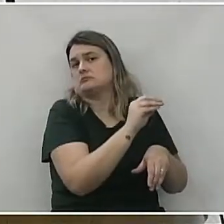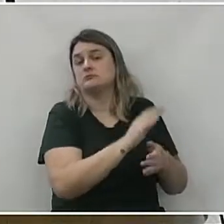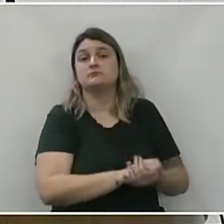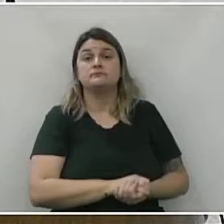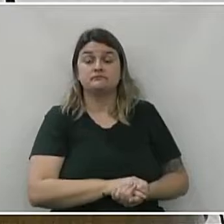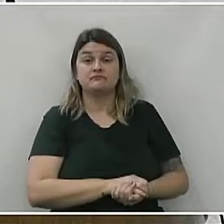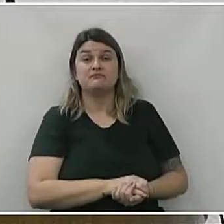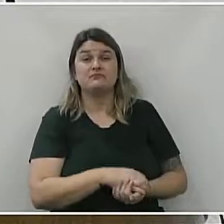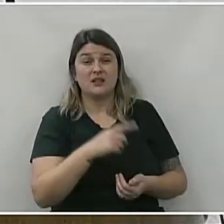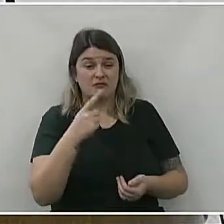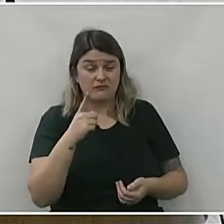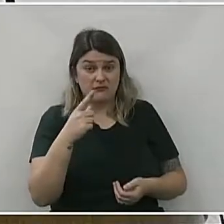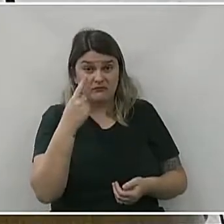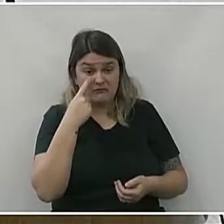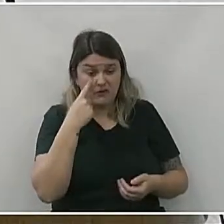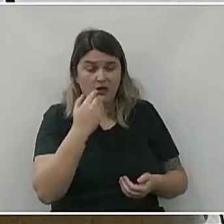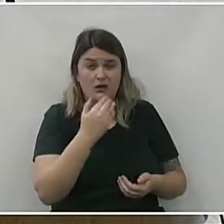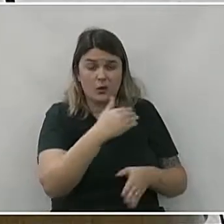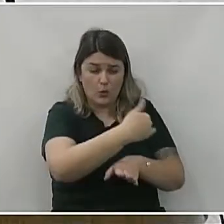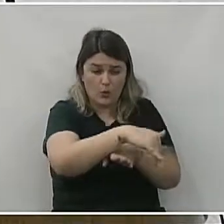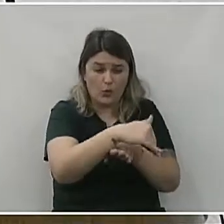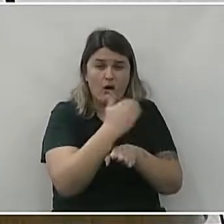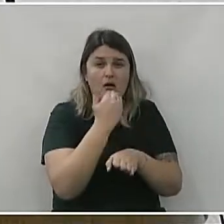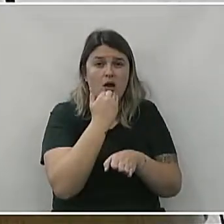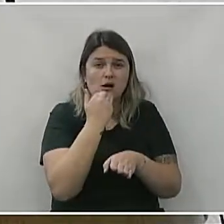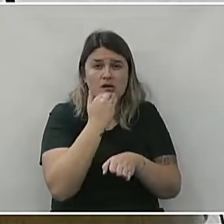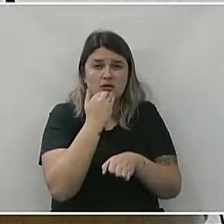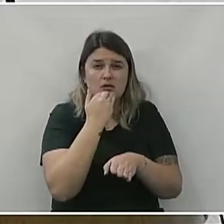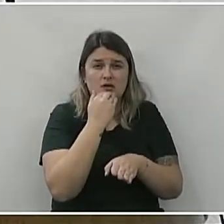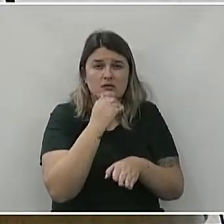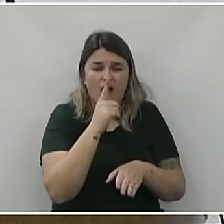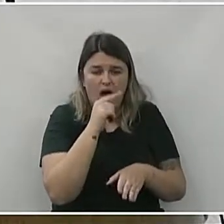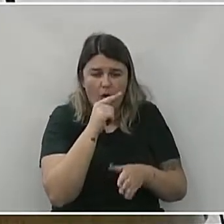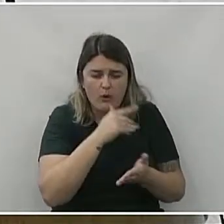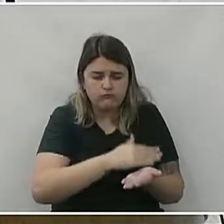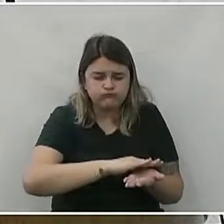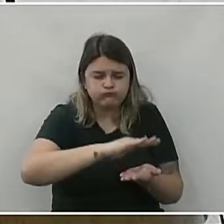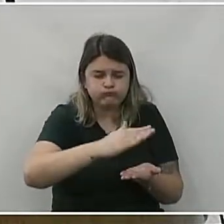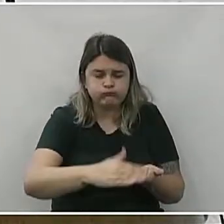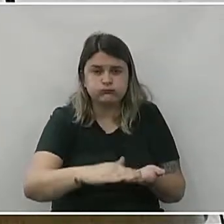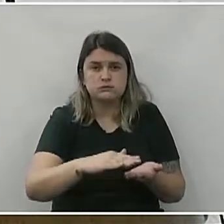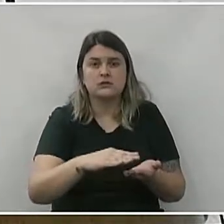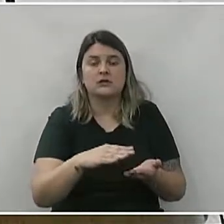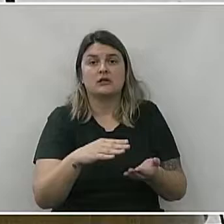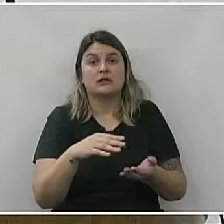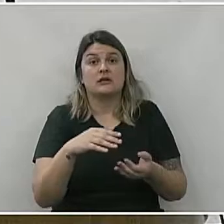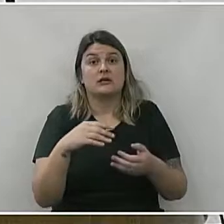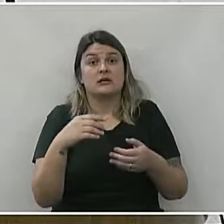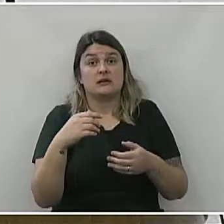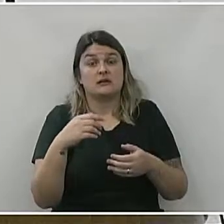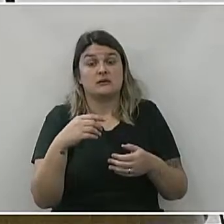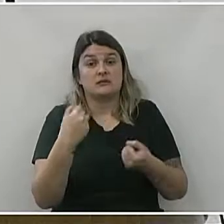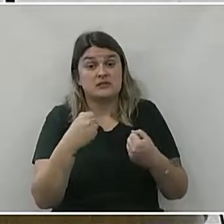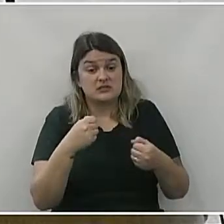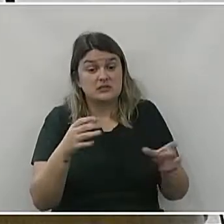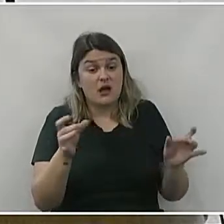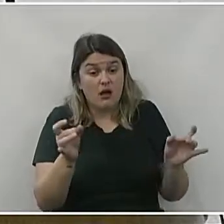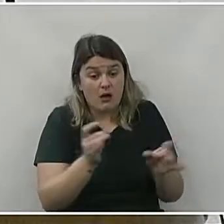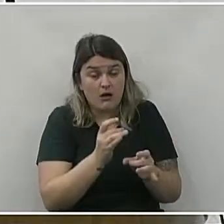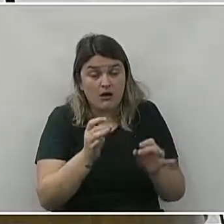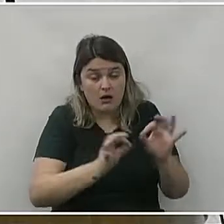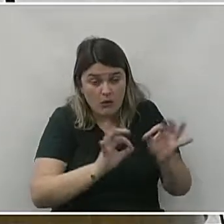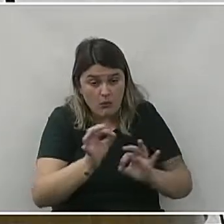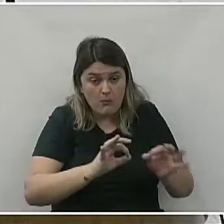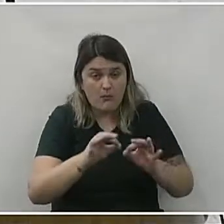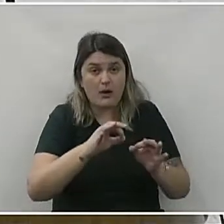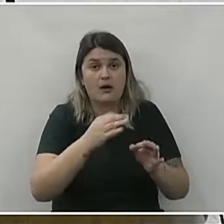Essa questão das poças também. Quando vai, já tem que ir preparado para arrumar esses buracos, para arrumar